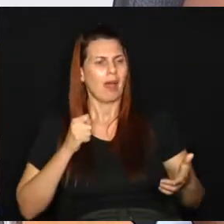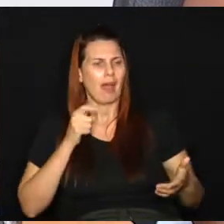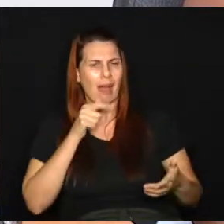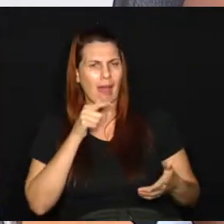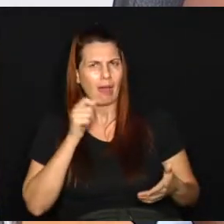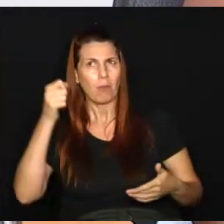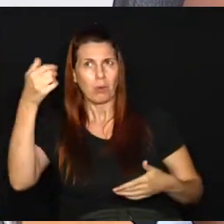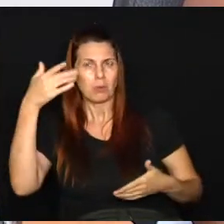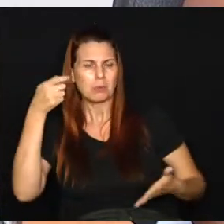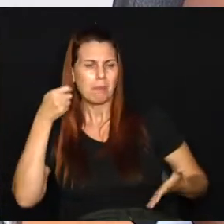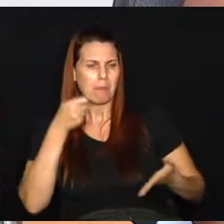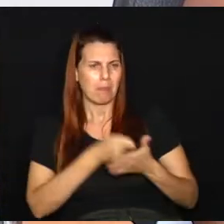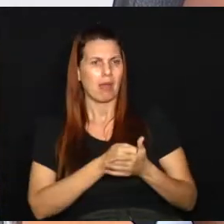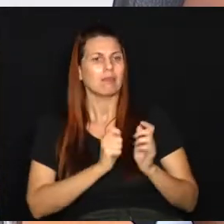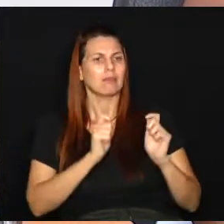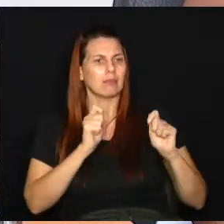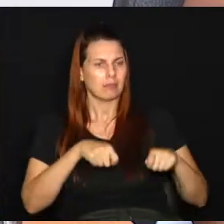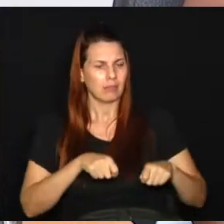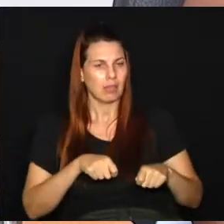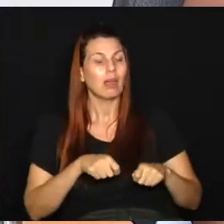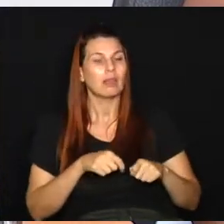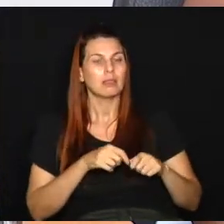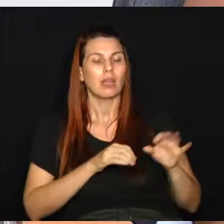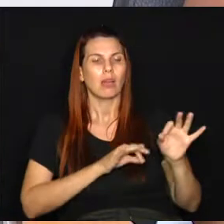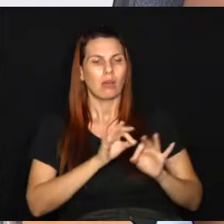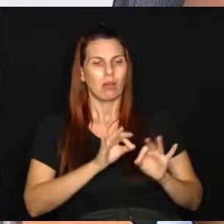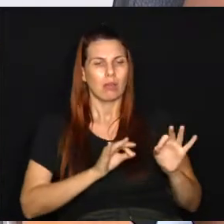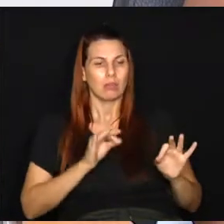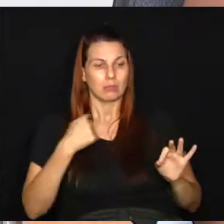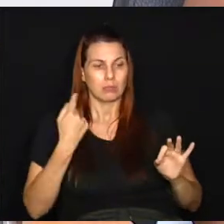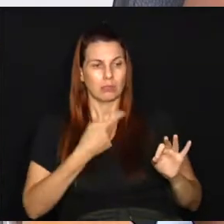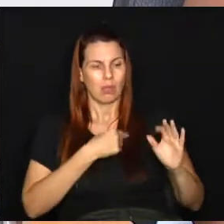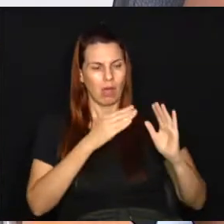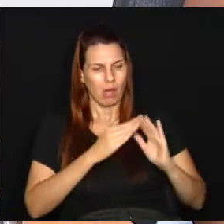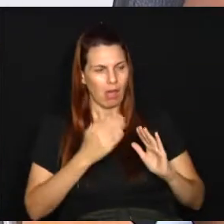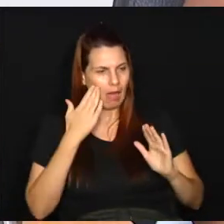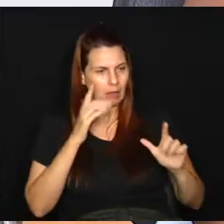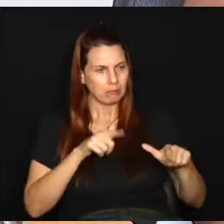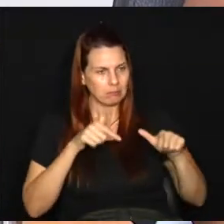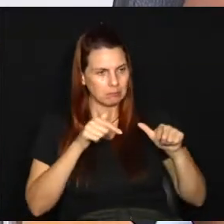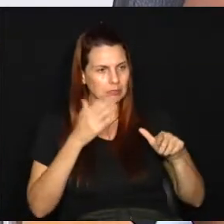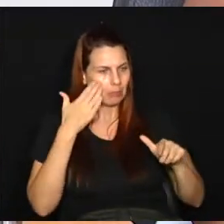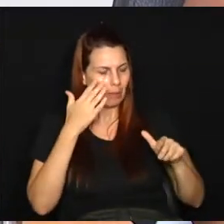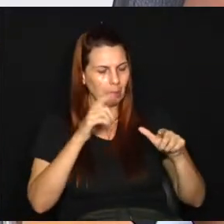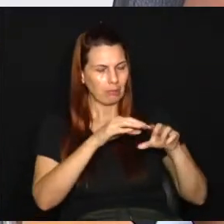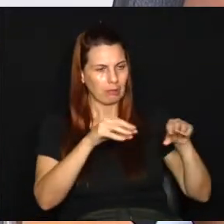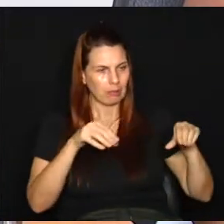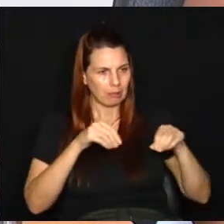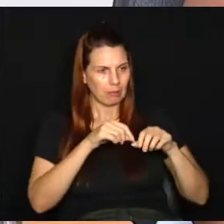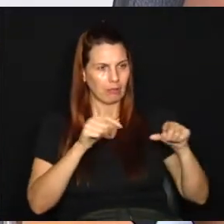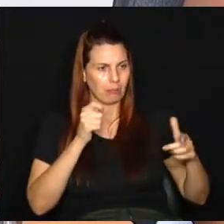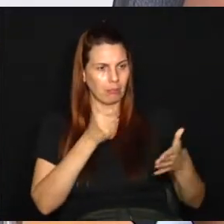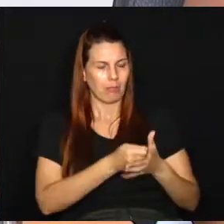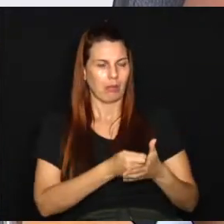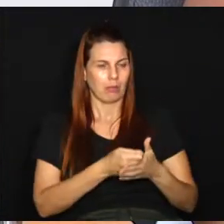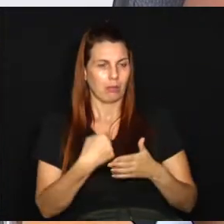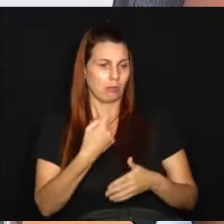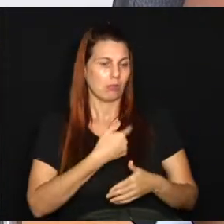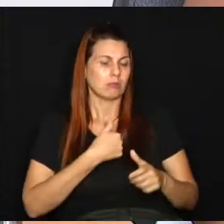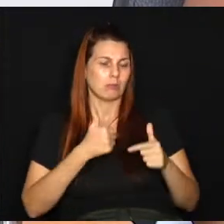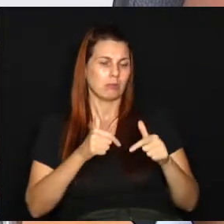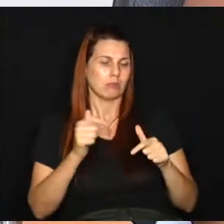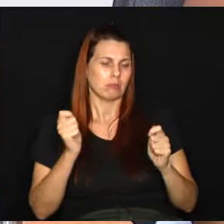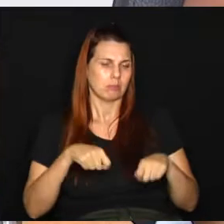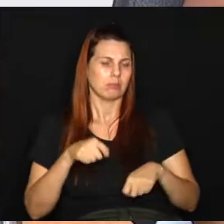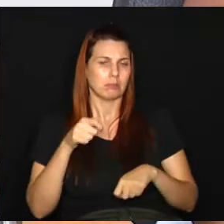luz e até a regularização fundiária, que sabemos que a gente vai pagar pelo terreno. Mas hoje todas nós trabalhamos, a gente já tem condições